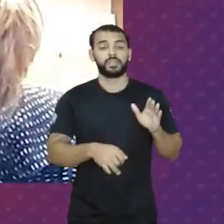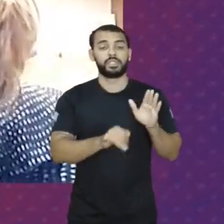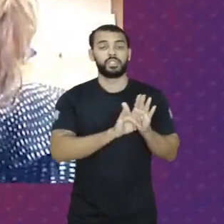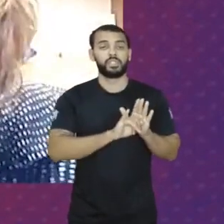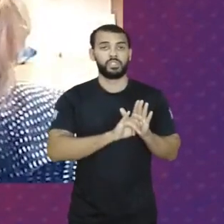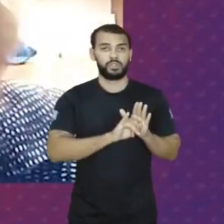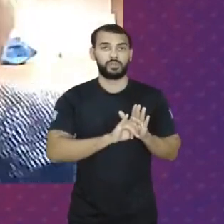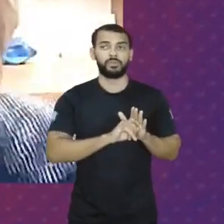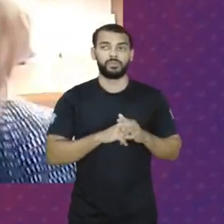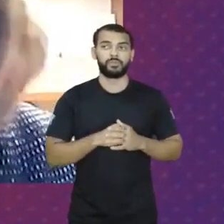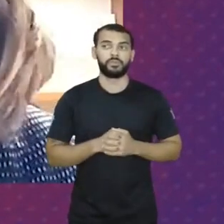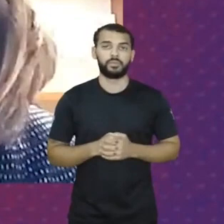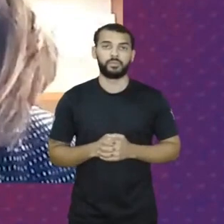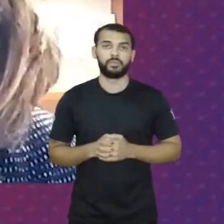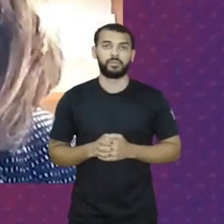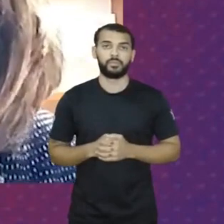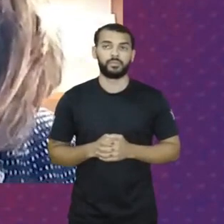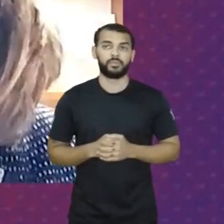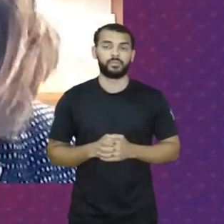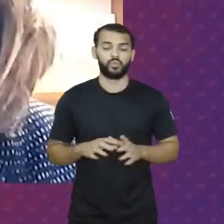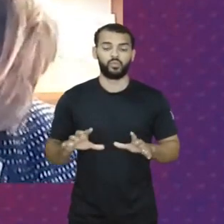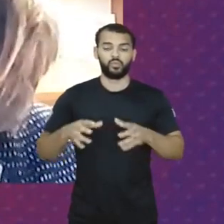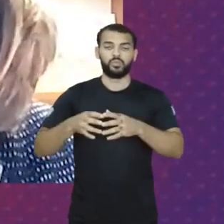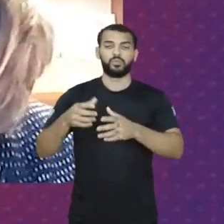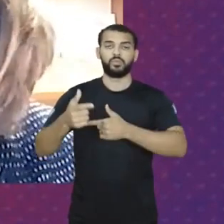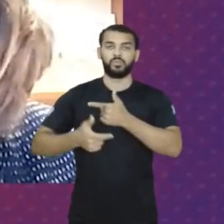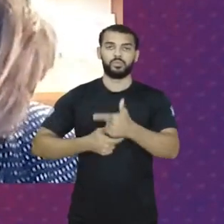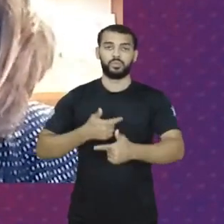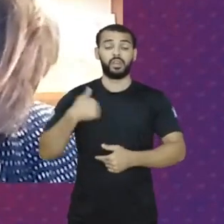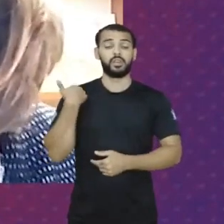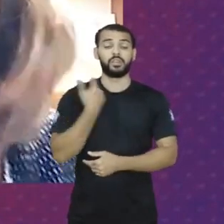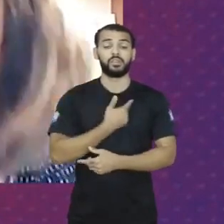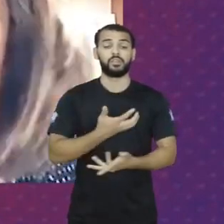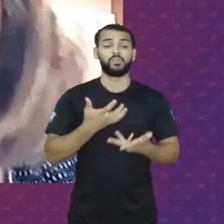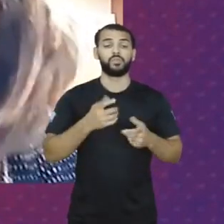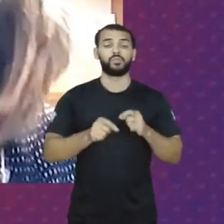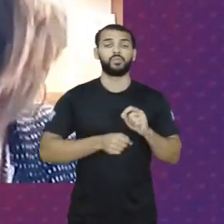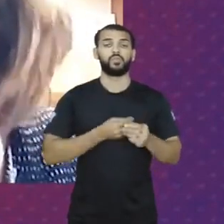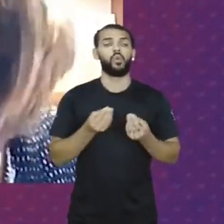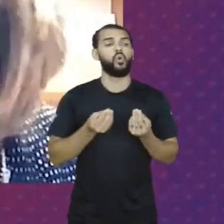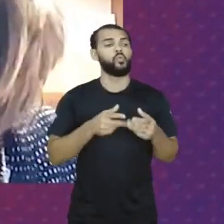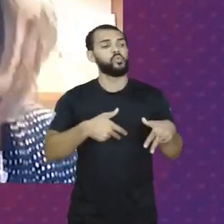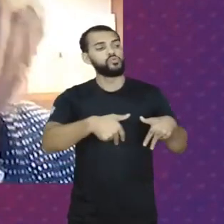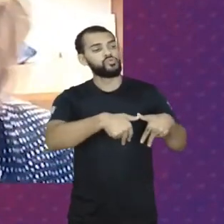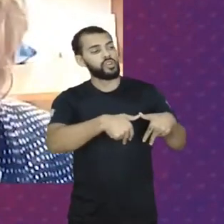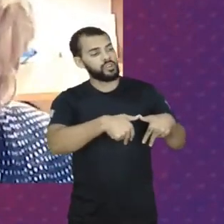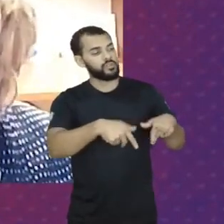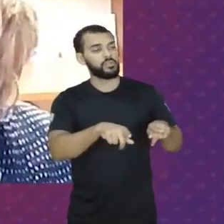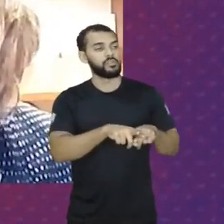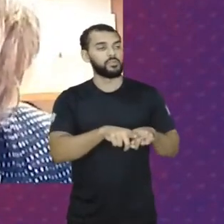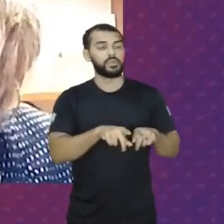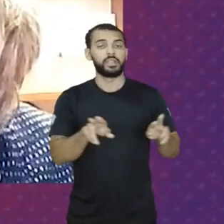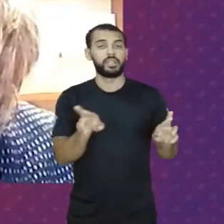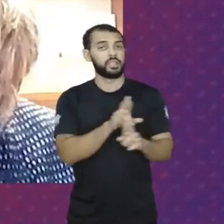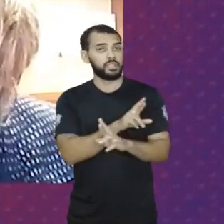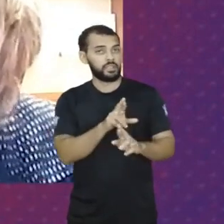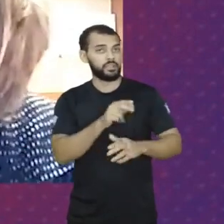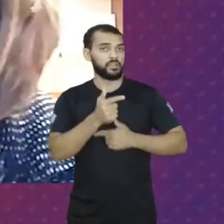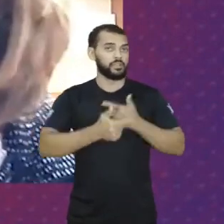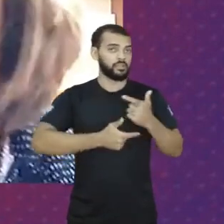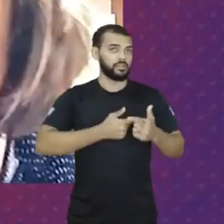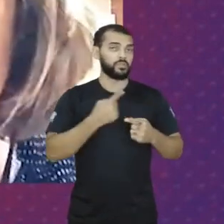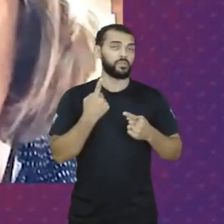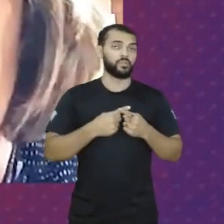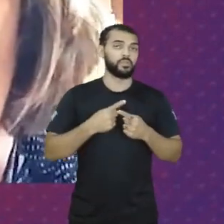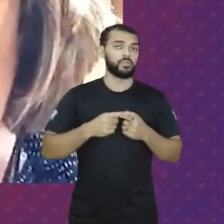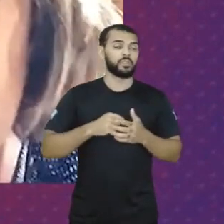identitário na classe trabalhadora. Nós queremos fazer um recorte de gênero nas relações do trabalho, porque